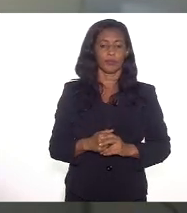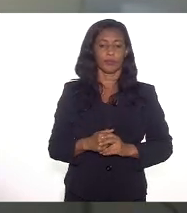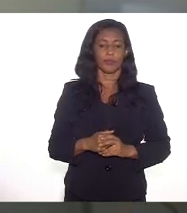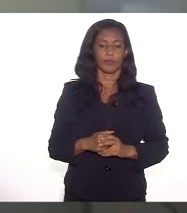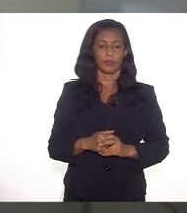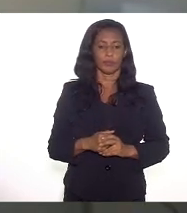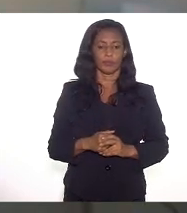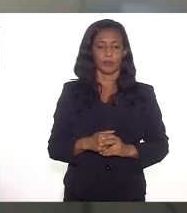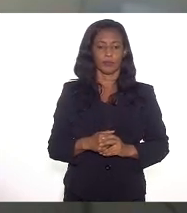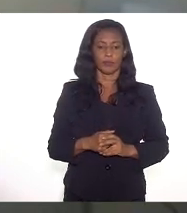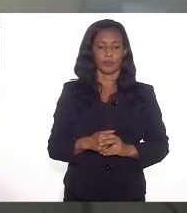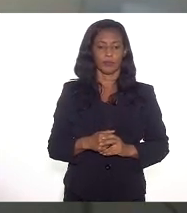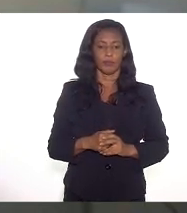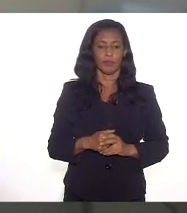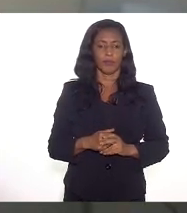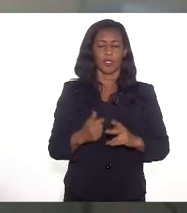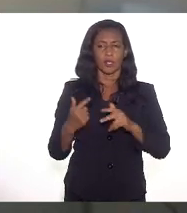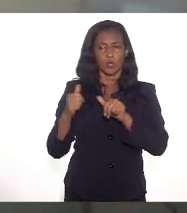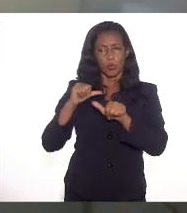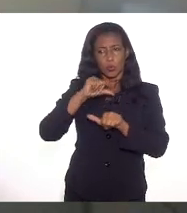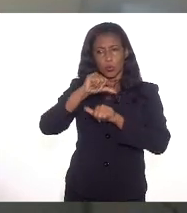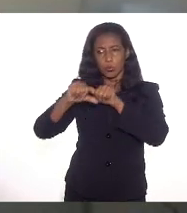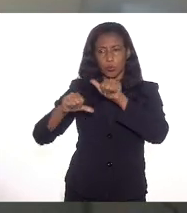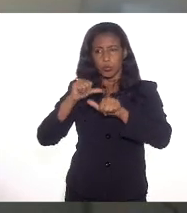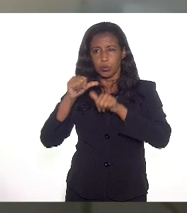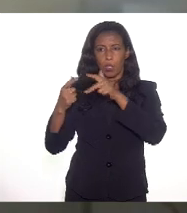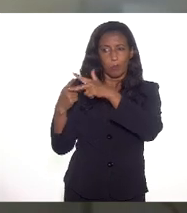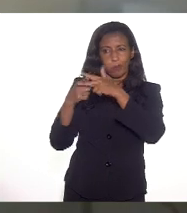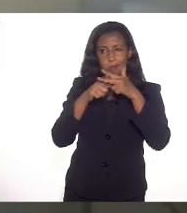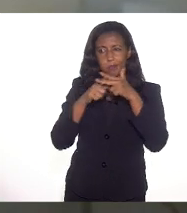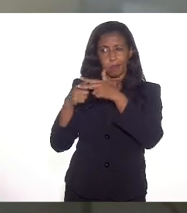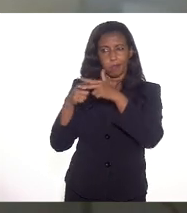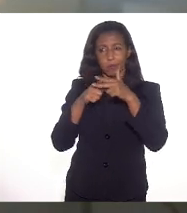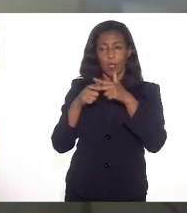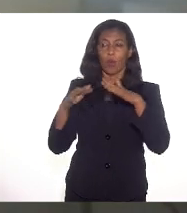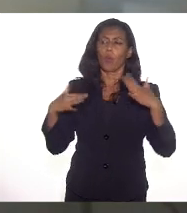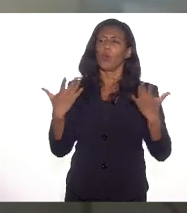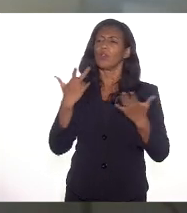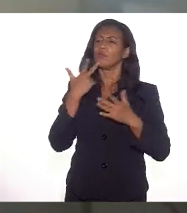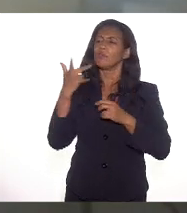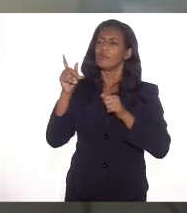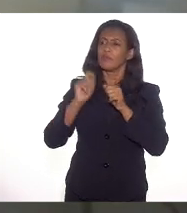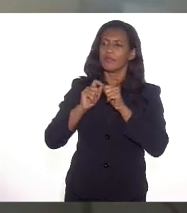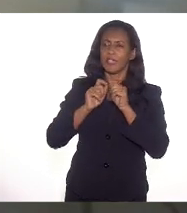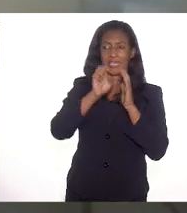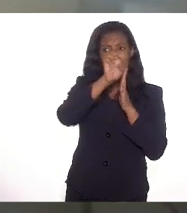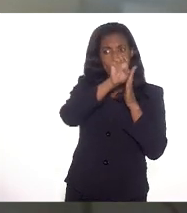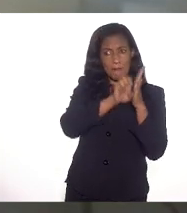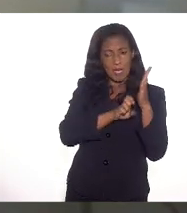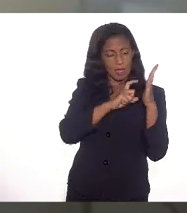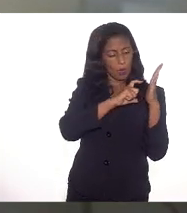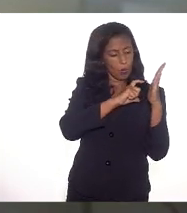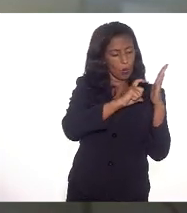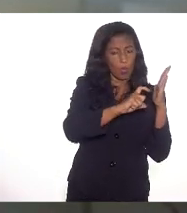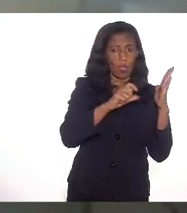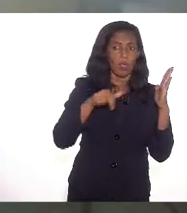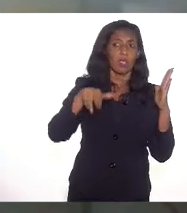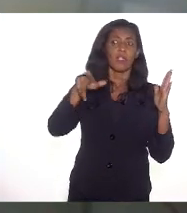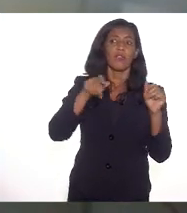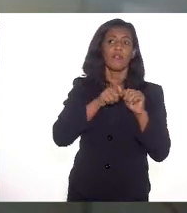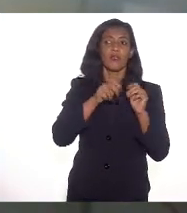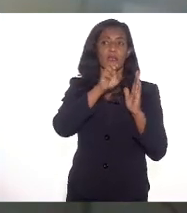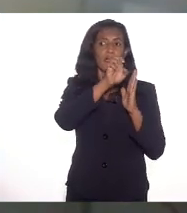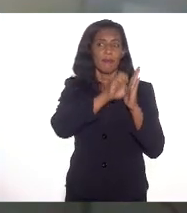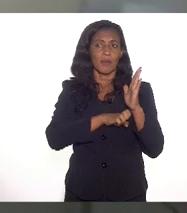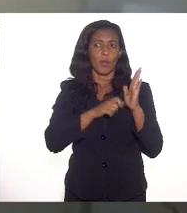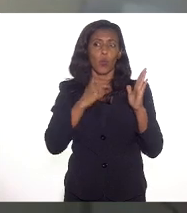de aditar algumas questões. Porque, quando você faz emenda, você, na verdade, você, quem fez as emendas